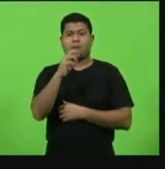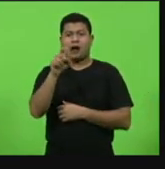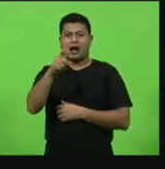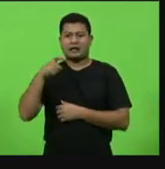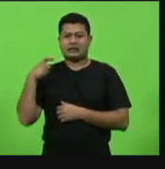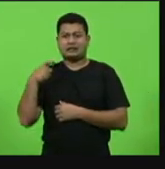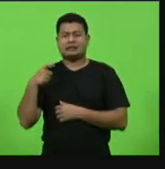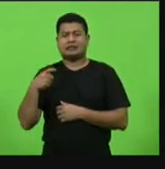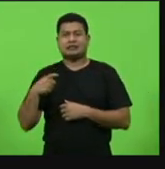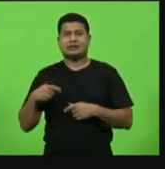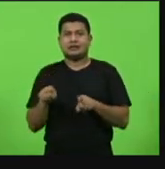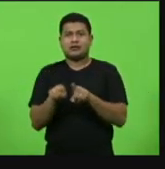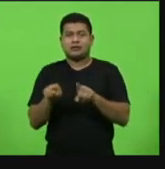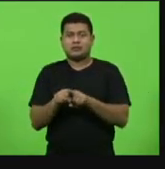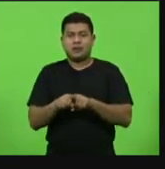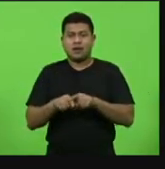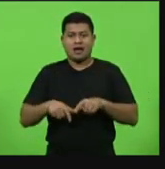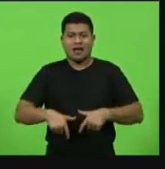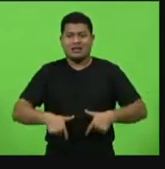saiote rosa gay.